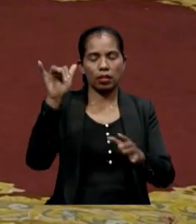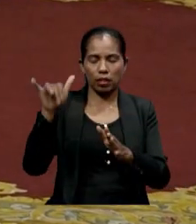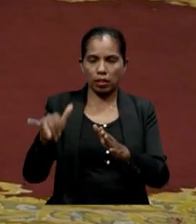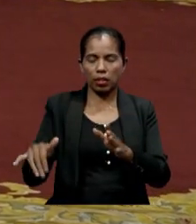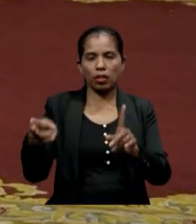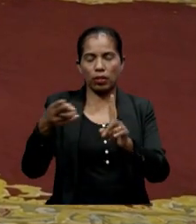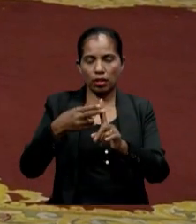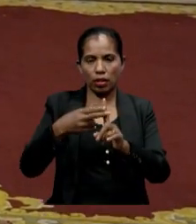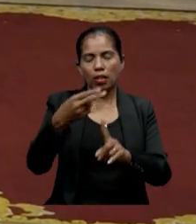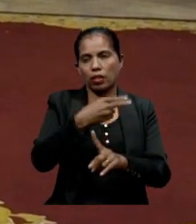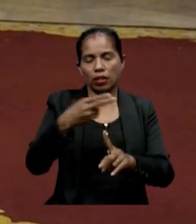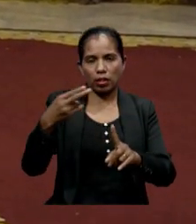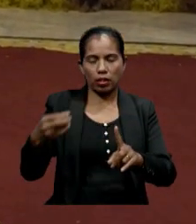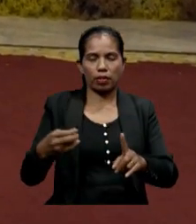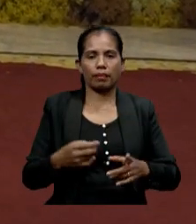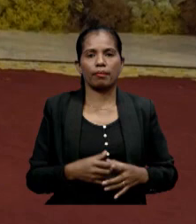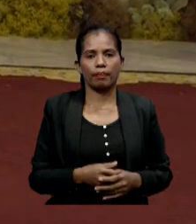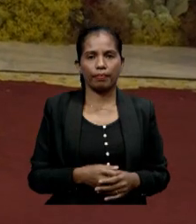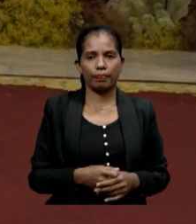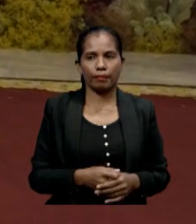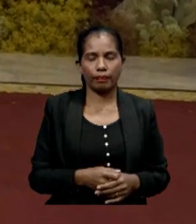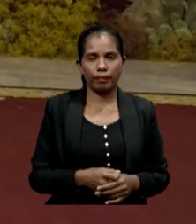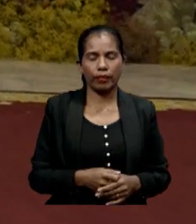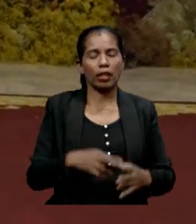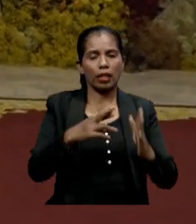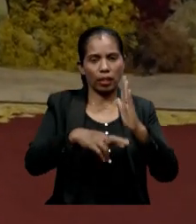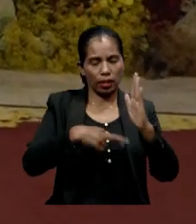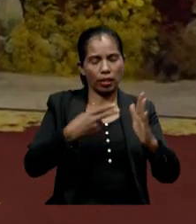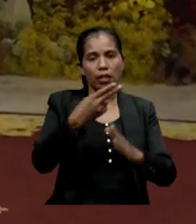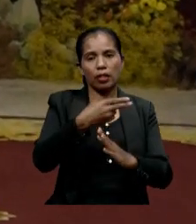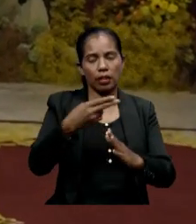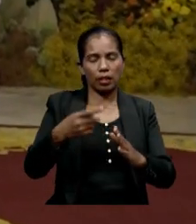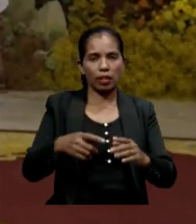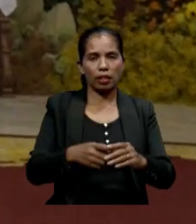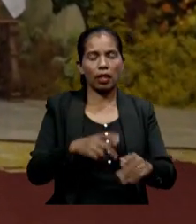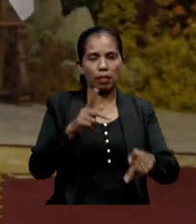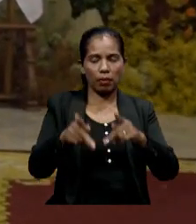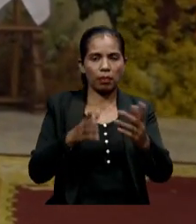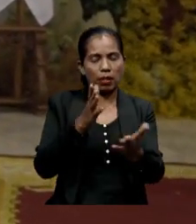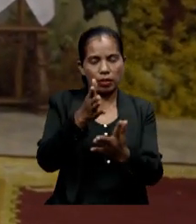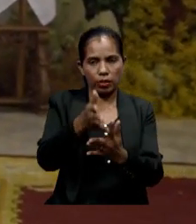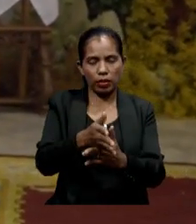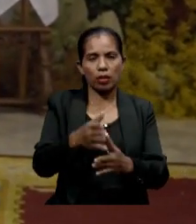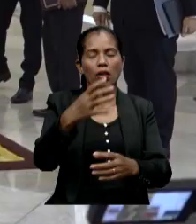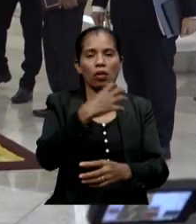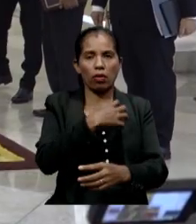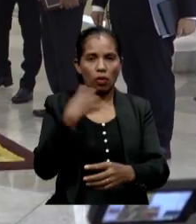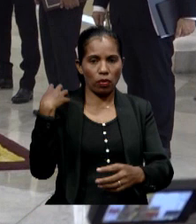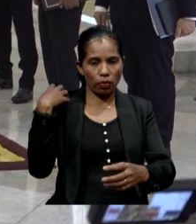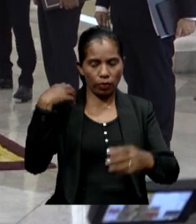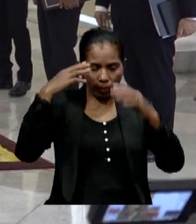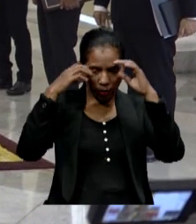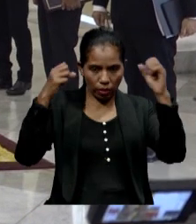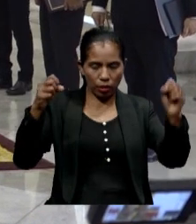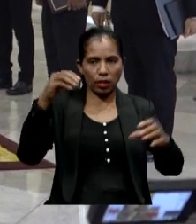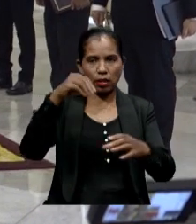hotel Indonésia, Kempinski. Regra Estado Indonésia Niang é manebe atu acessa ba Palácio Presidencial, inclui